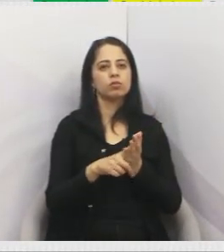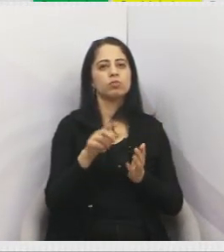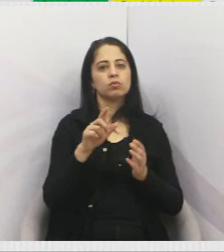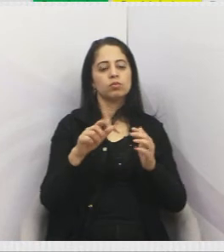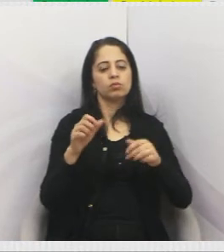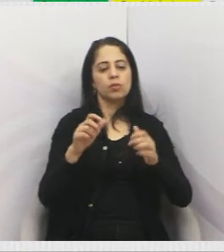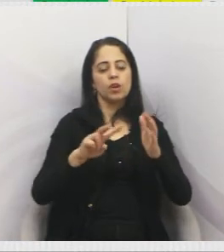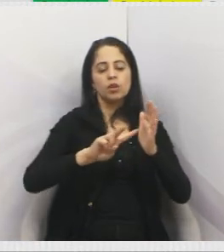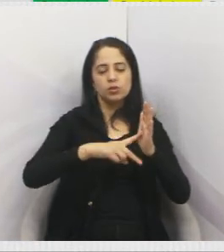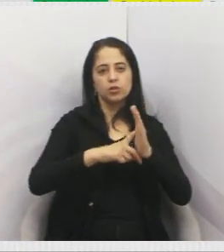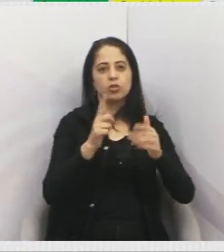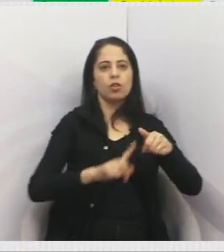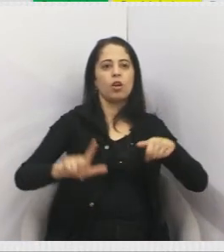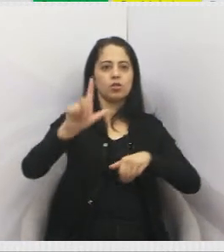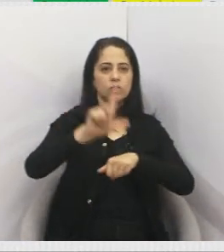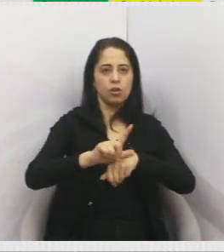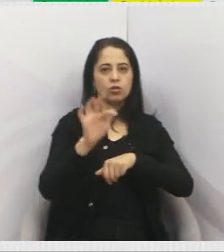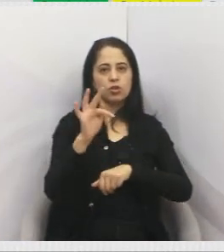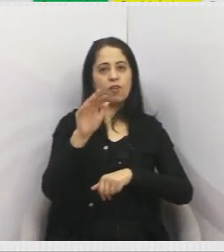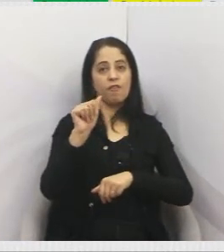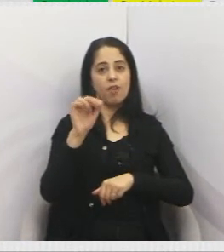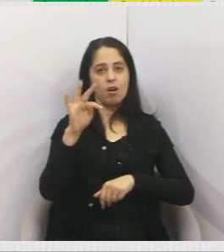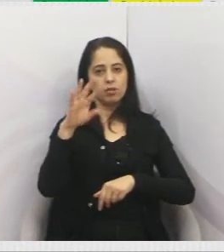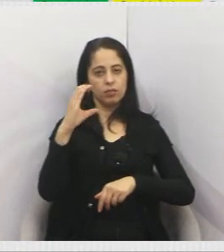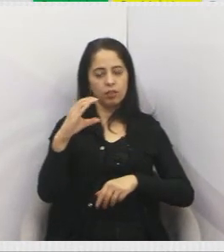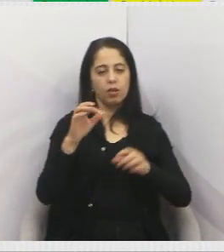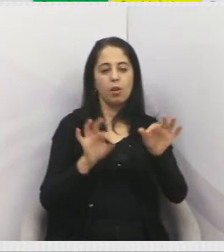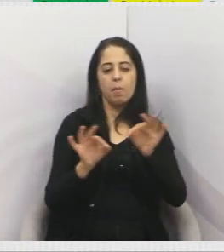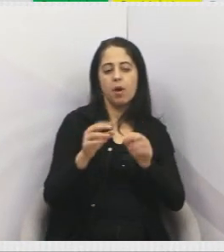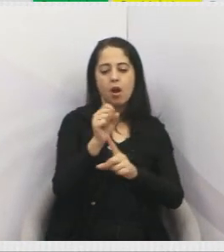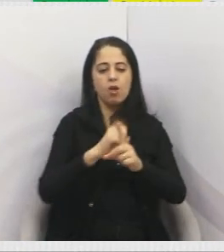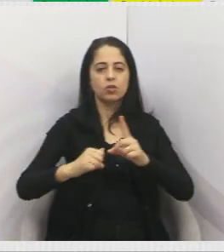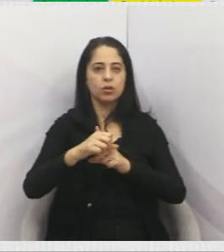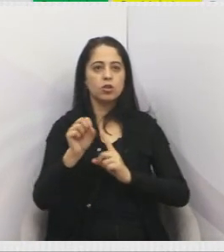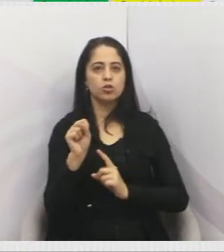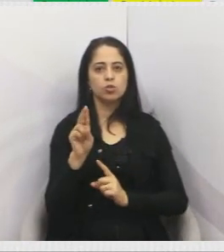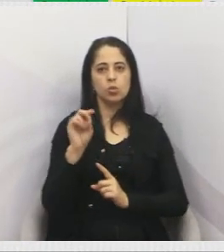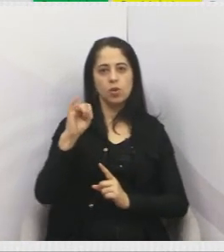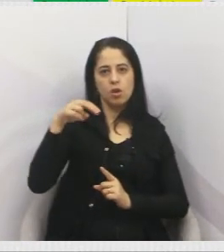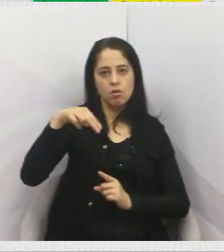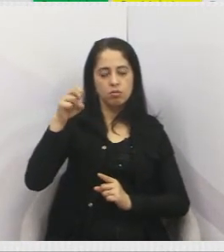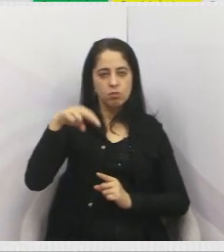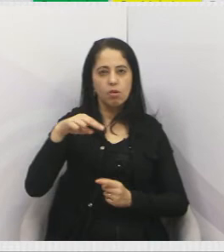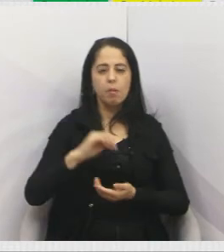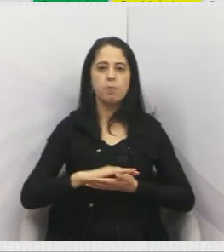Sincomércio, entidades acadêmicas FATEC e organização da sociedade civil Suinam.